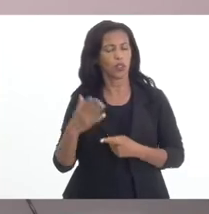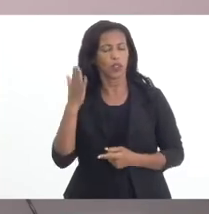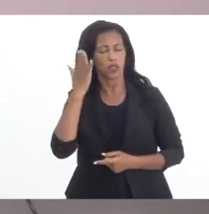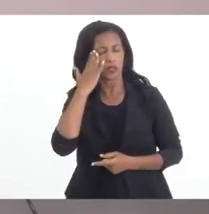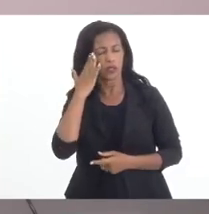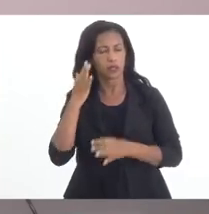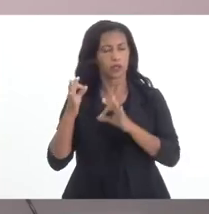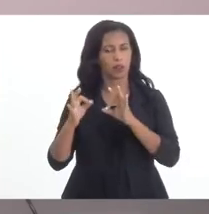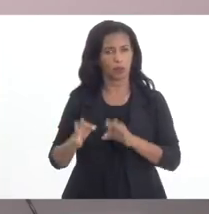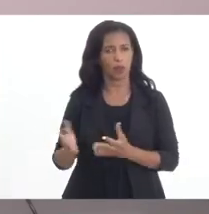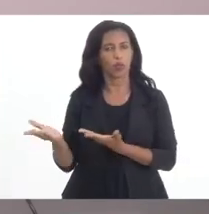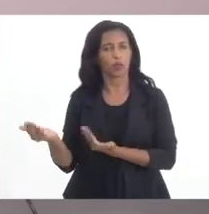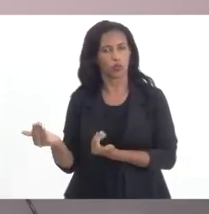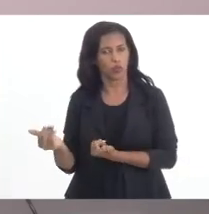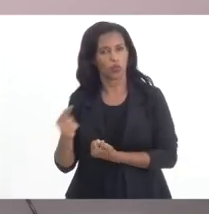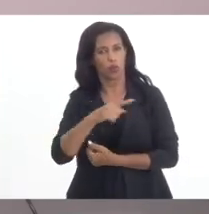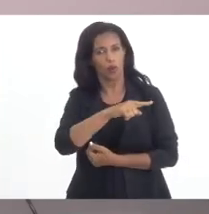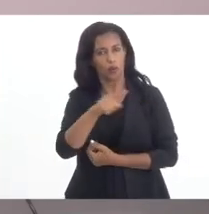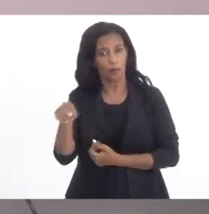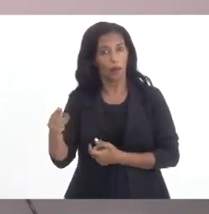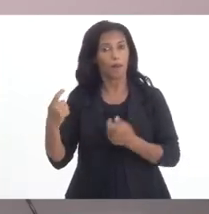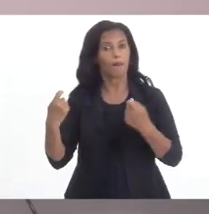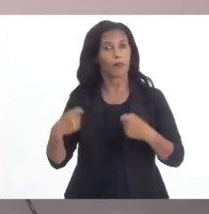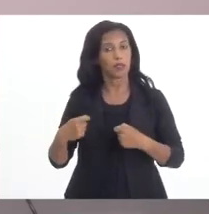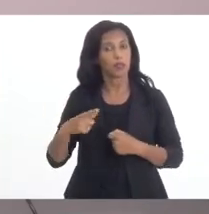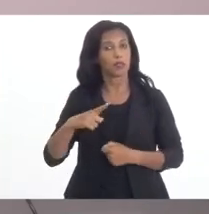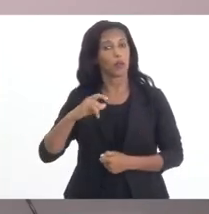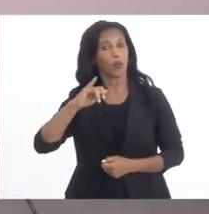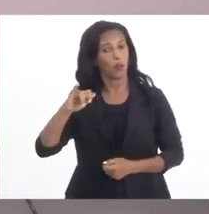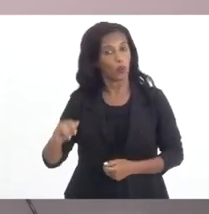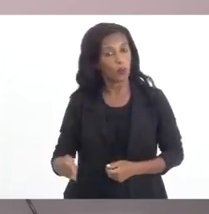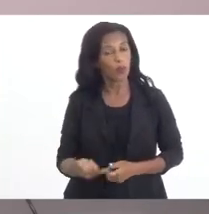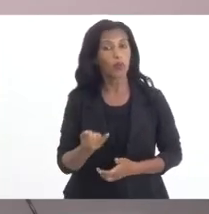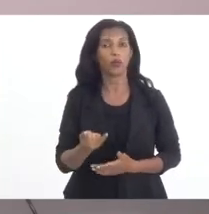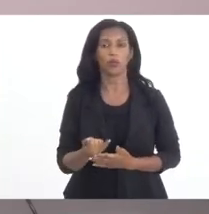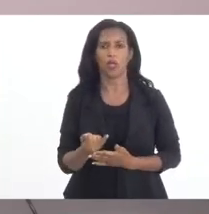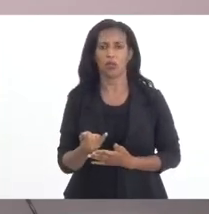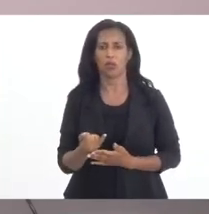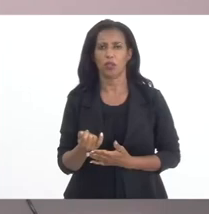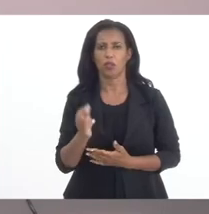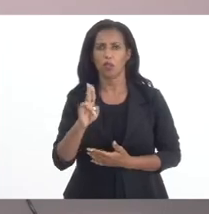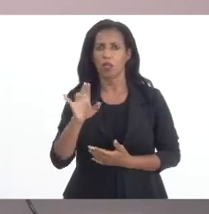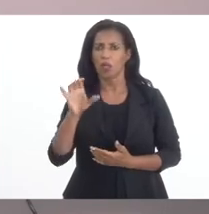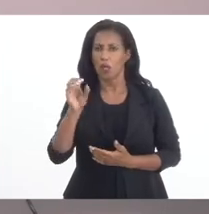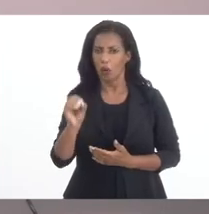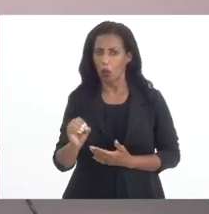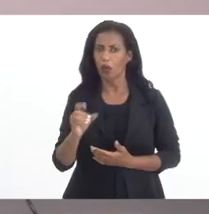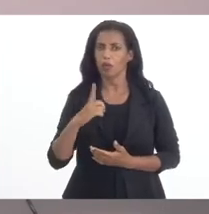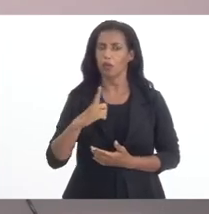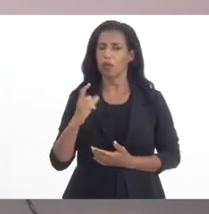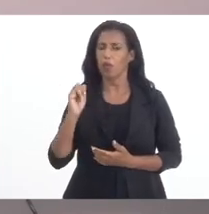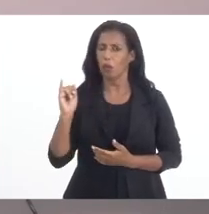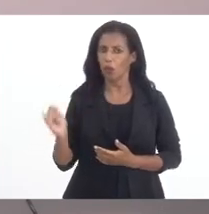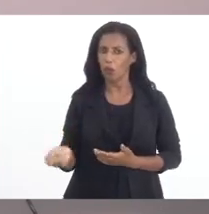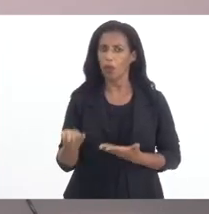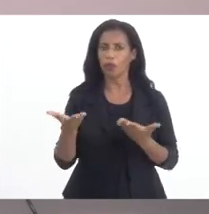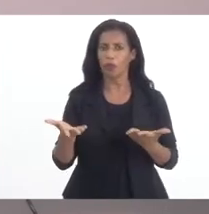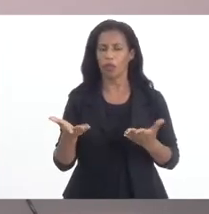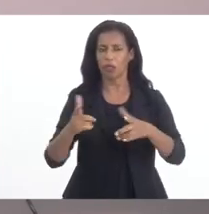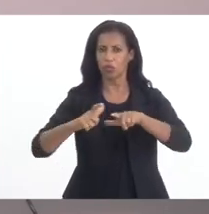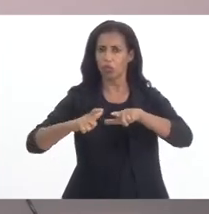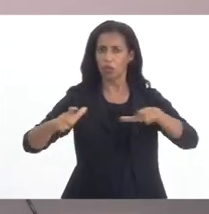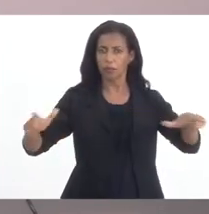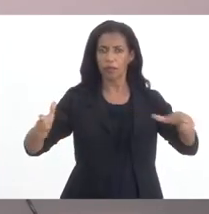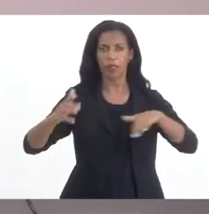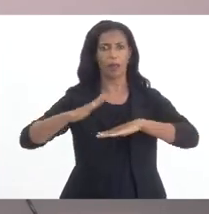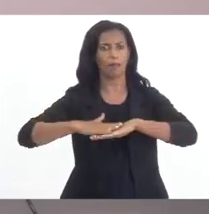que o jovem da Zona Oeste precisa ter oportunidades. E a UESO na Zona Oeste tem a possibilidade de ampliar